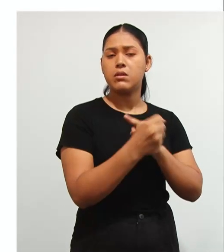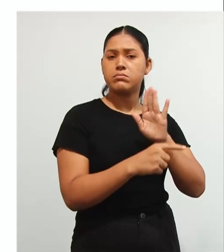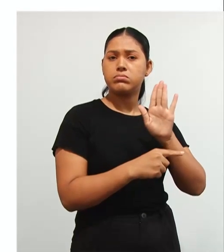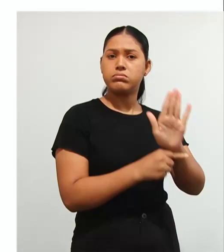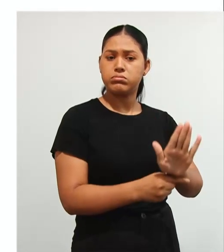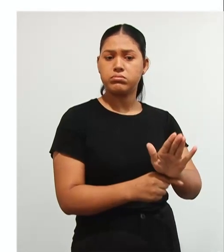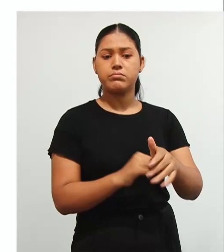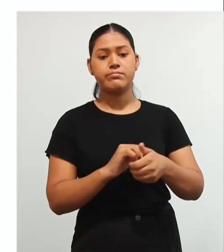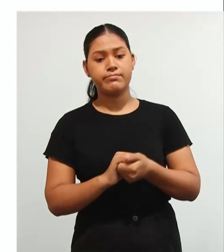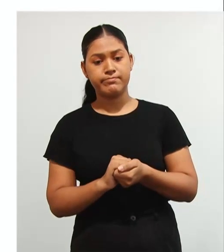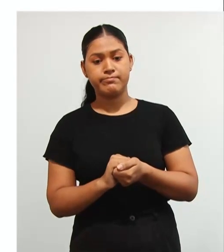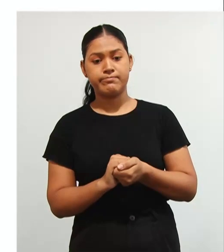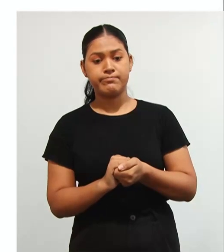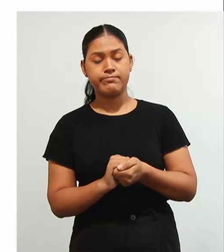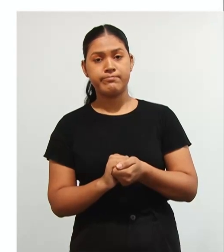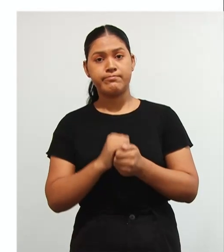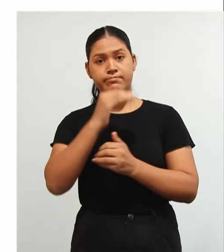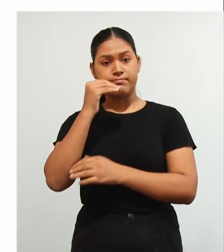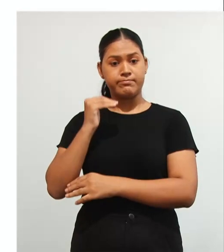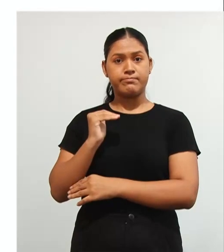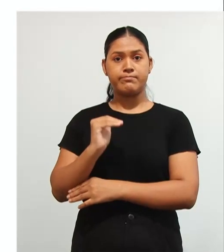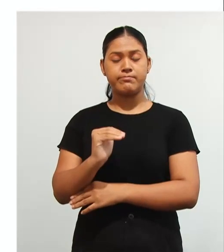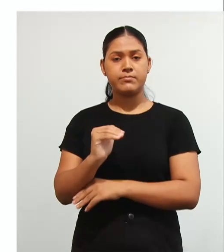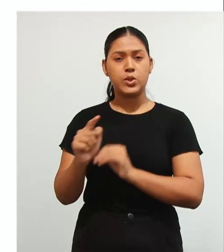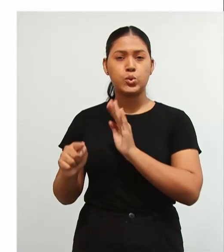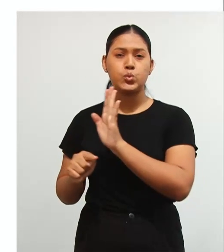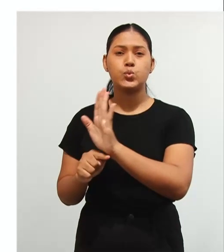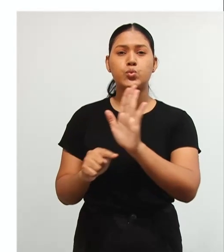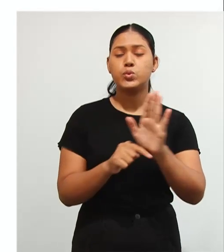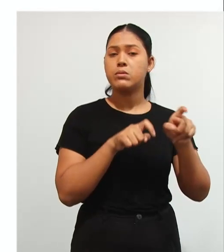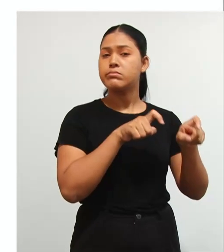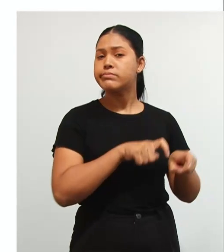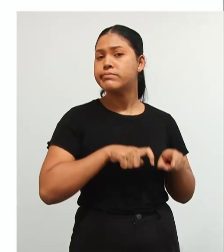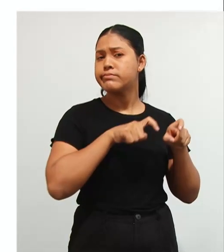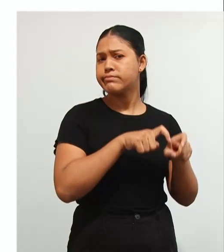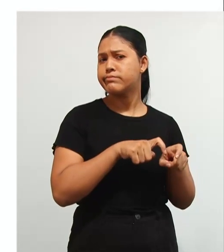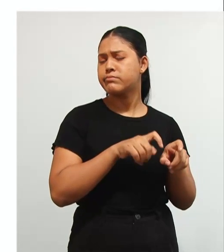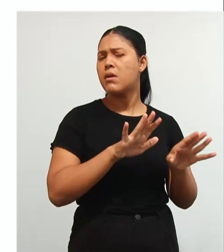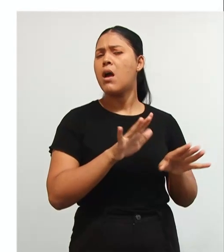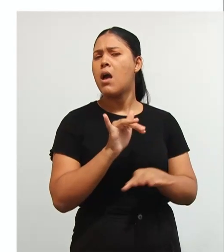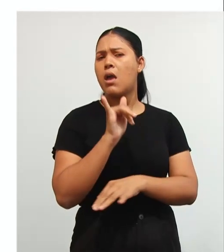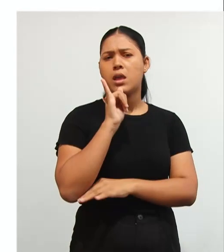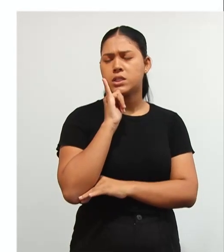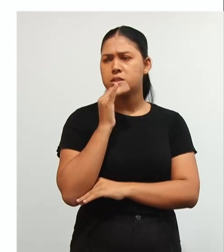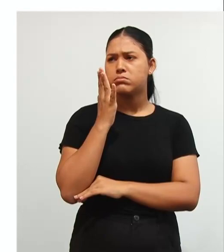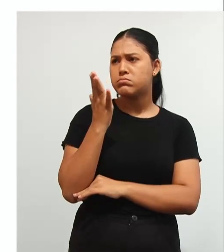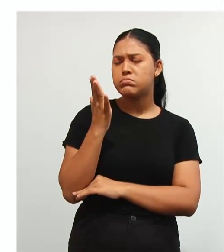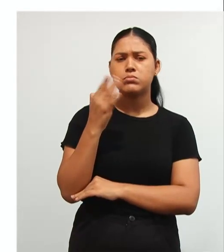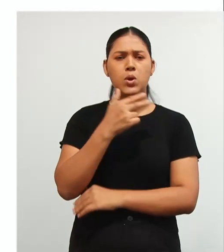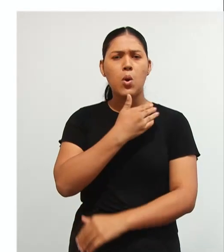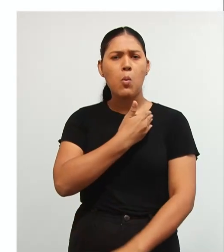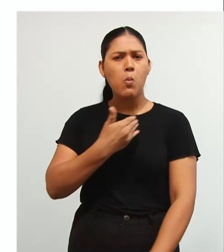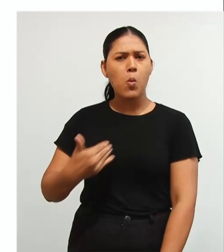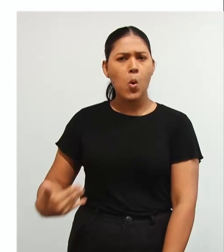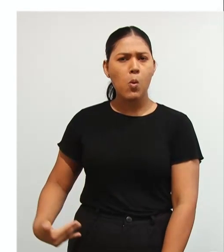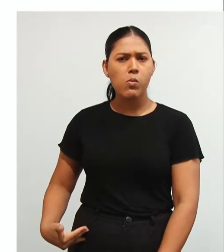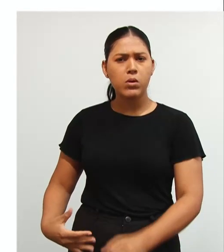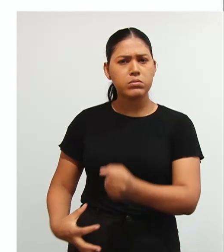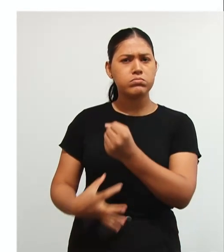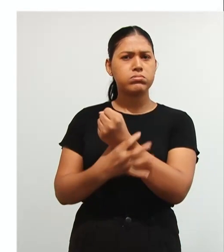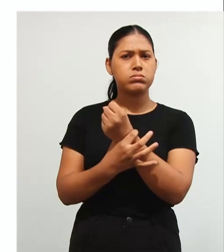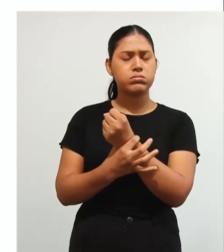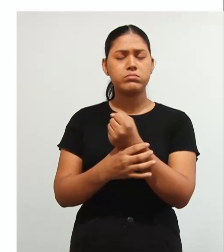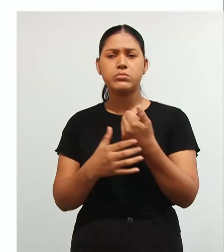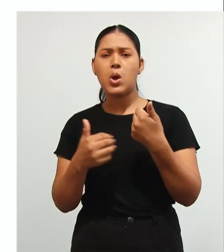agricultura. Mas a gente vê que algumas políticas públicas, por exemplo, de segurança pública, transporte